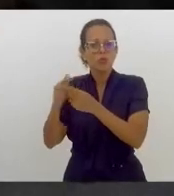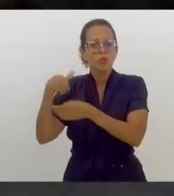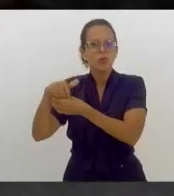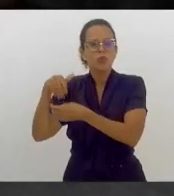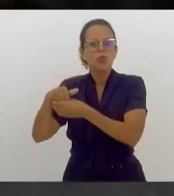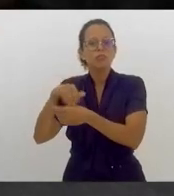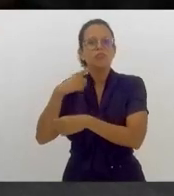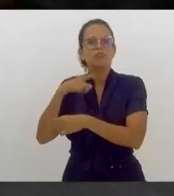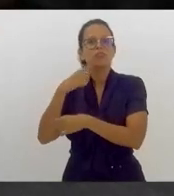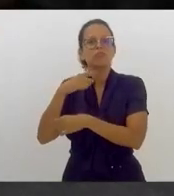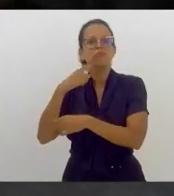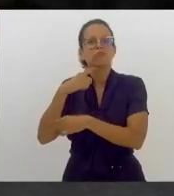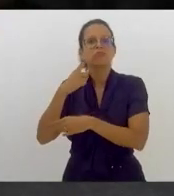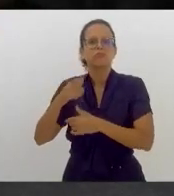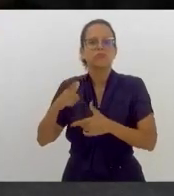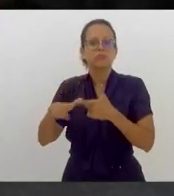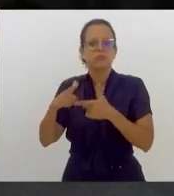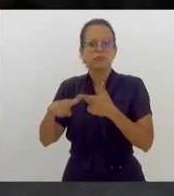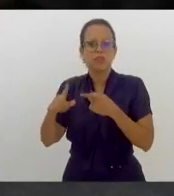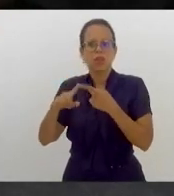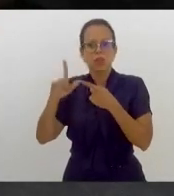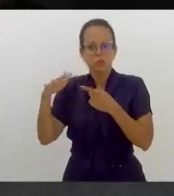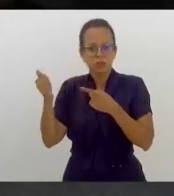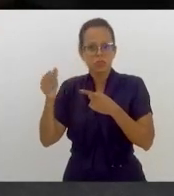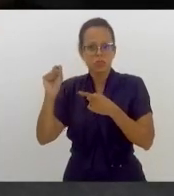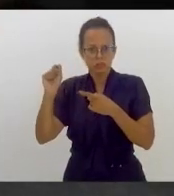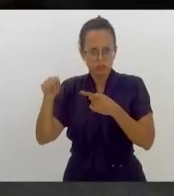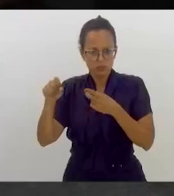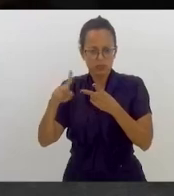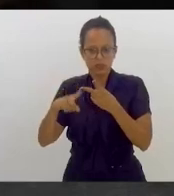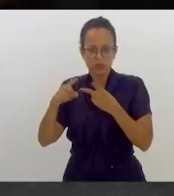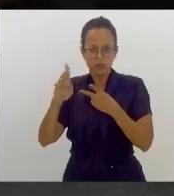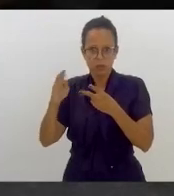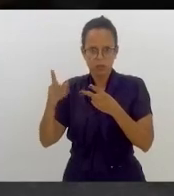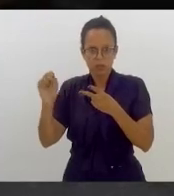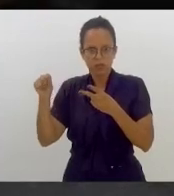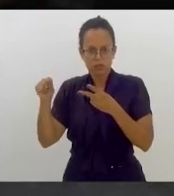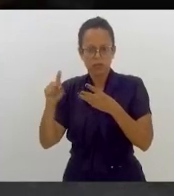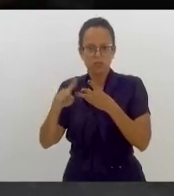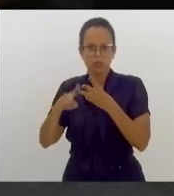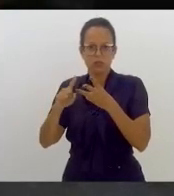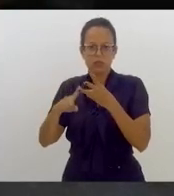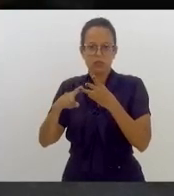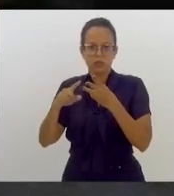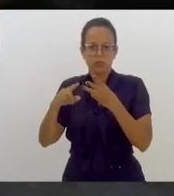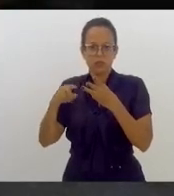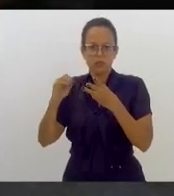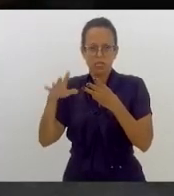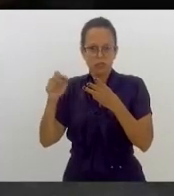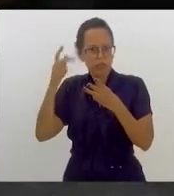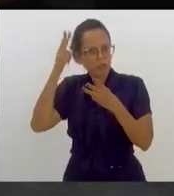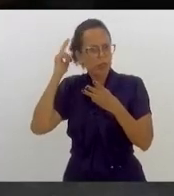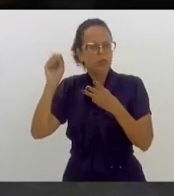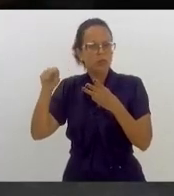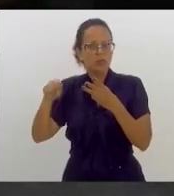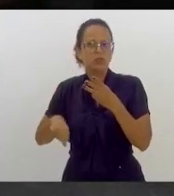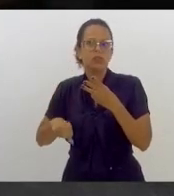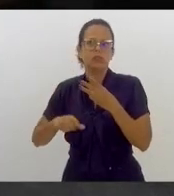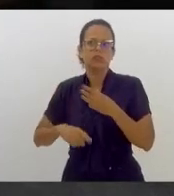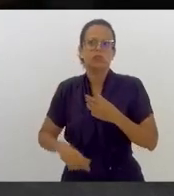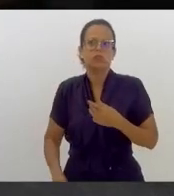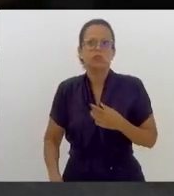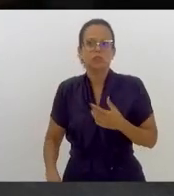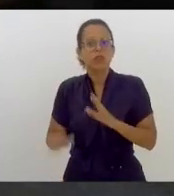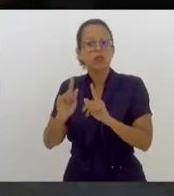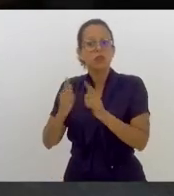está conseguindo votar. Lucinha votou sim, Brazão votou sim, Marcelo Cabeleireiro votou sim. Está